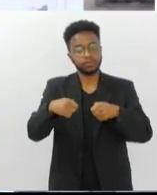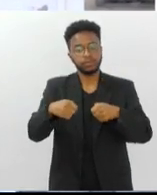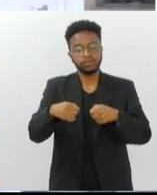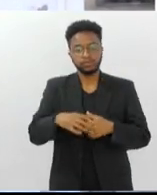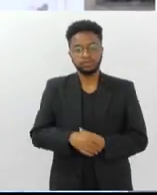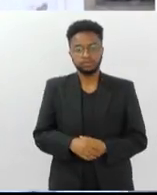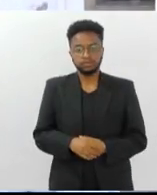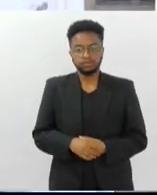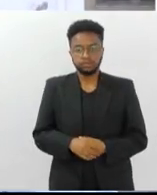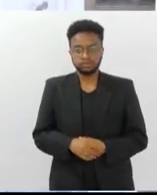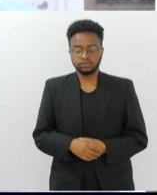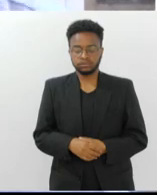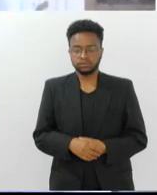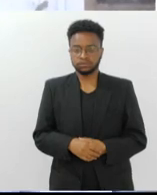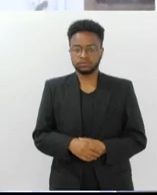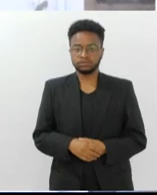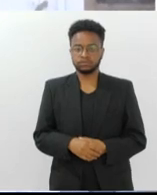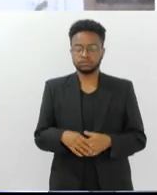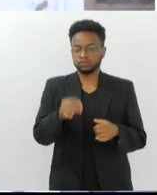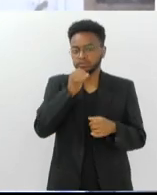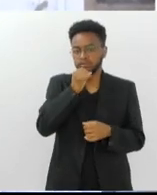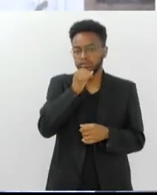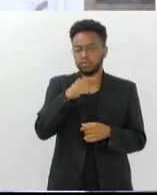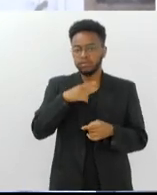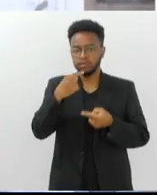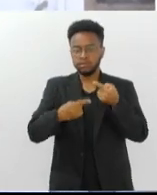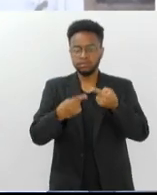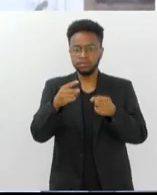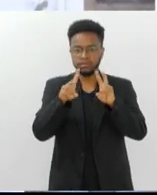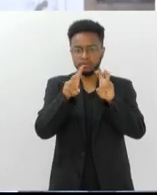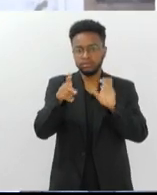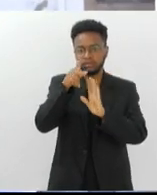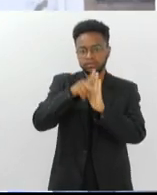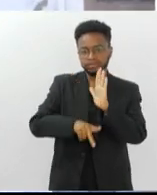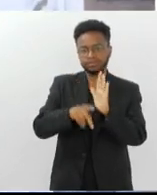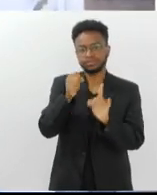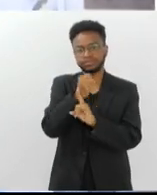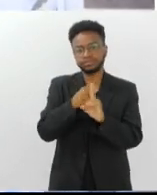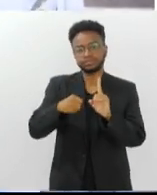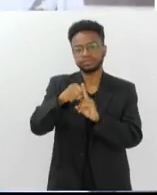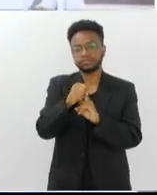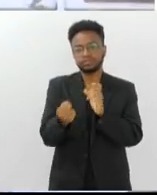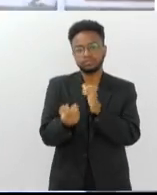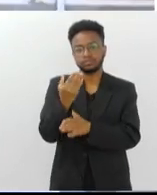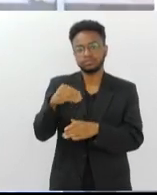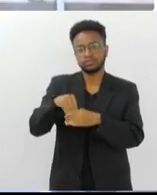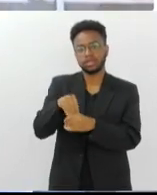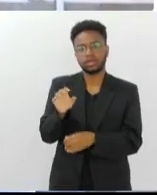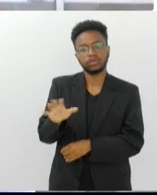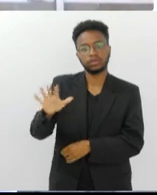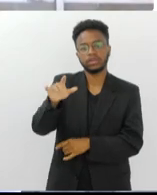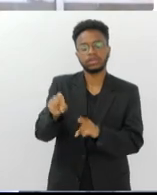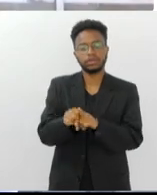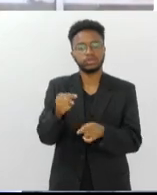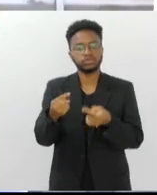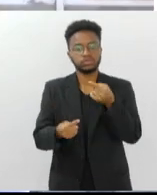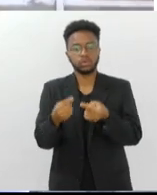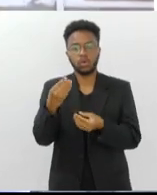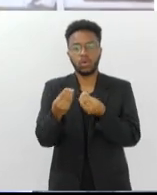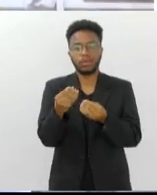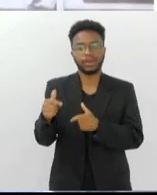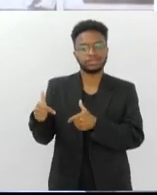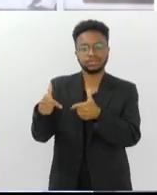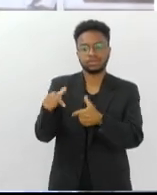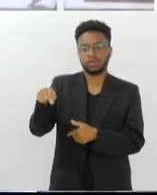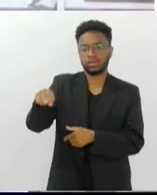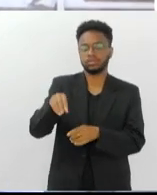modificações tecnológicas. Nós tivemos, por exemplo, discussões sobre projetos sociais que foram desenvolvidos em comunidades e discutimos as iniciativas das próprias comunidades.